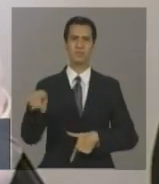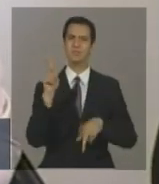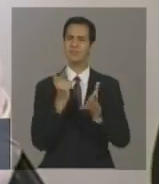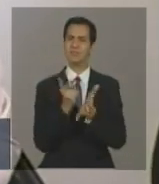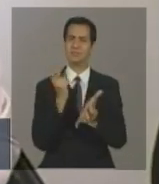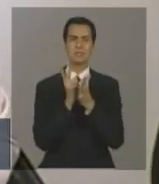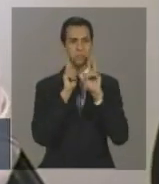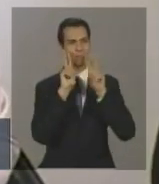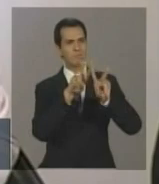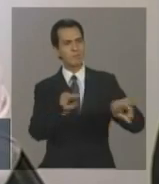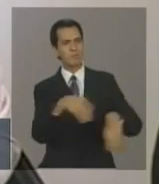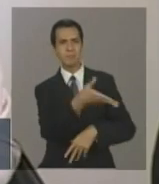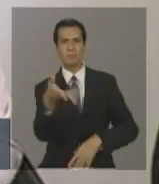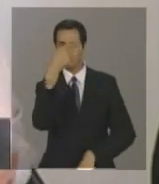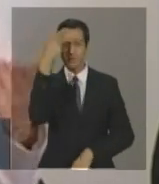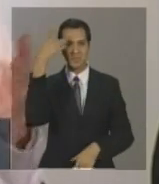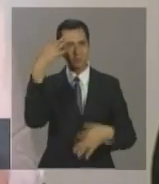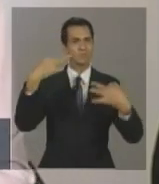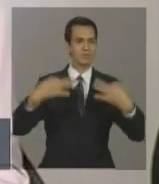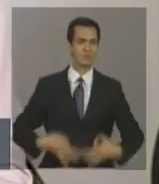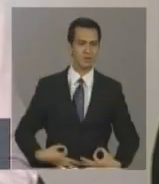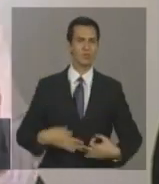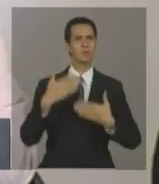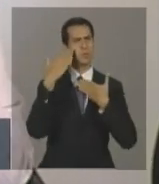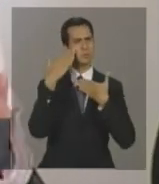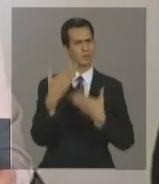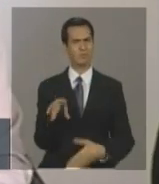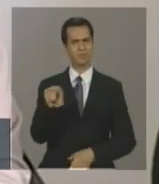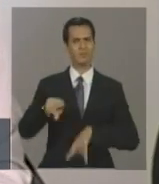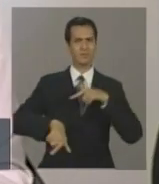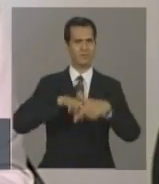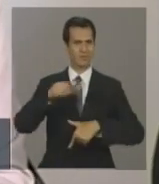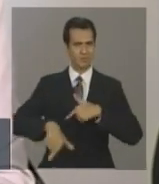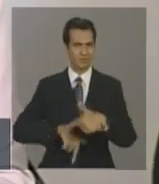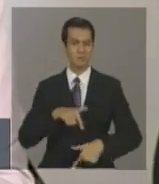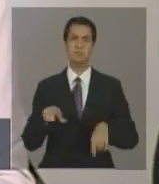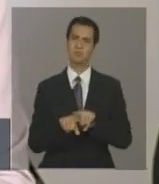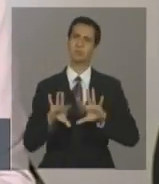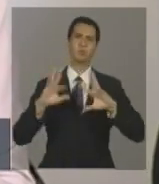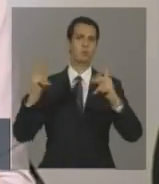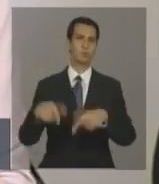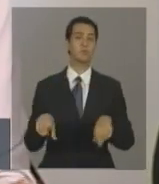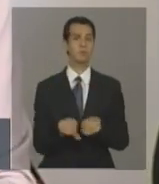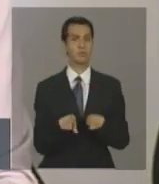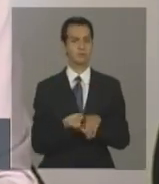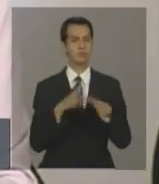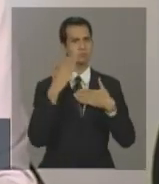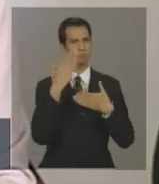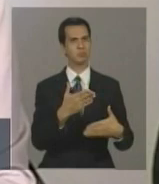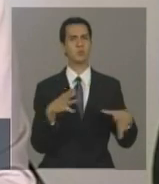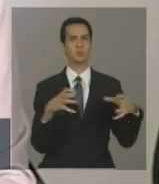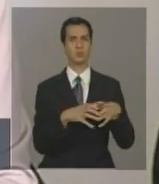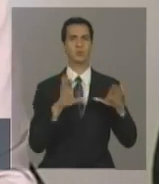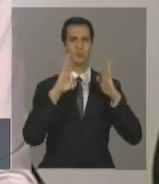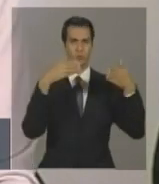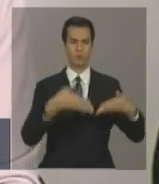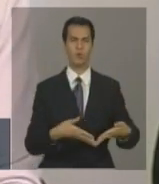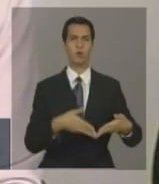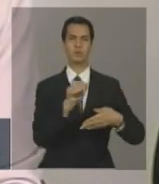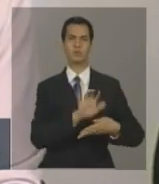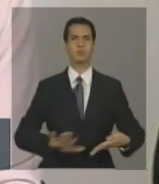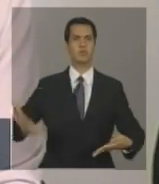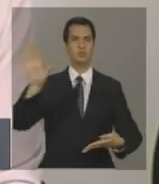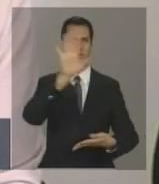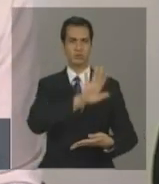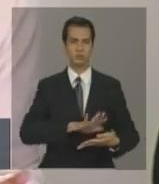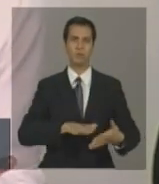a atenção que os direitos humanos exigem. Muito obrigada pelo teu trabalho e de todos, portanto. Do Fórum Nacional de Entidades Gestoras, também eu quero cumprimentar